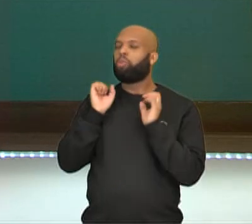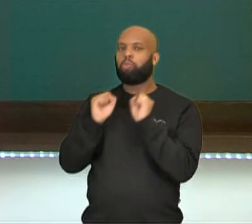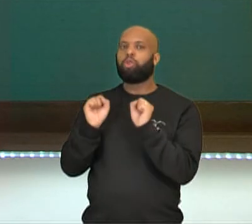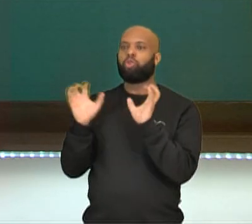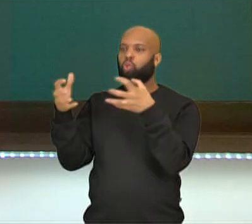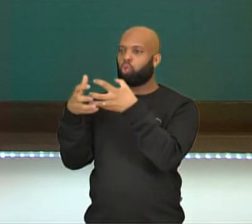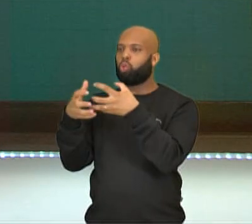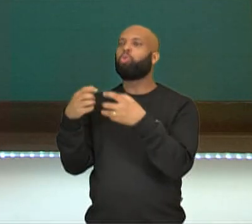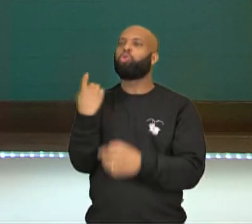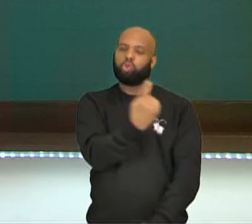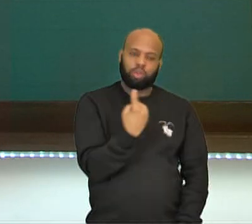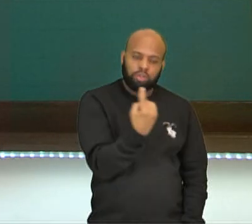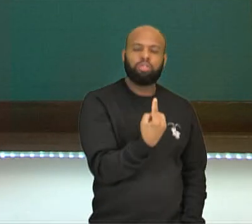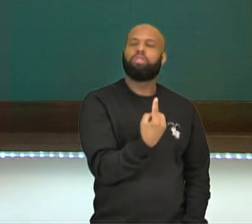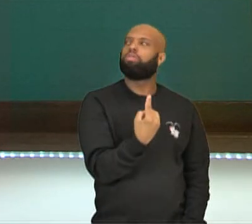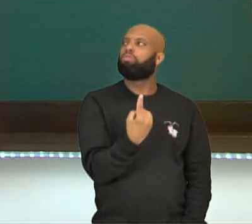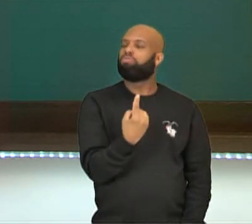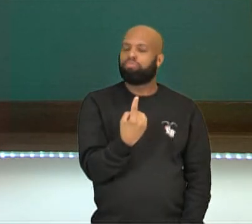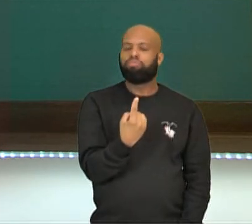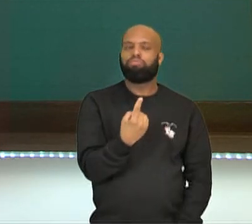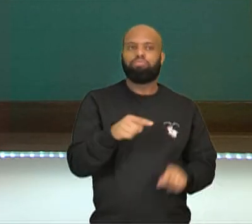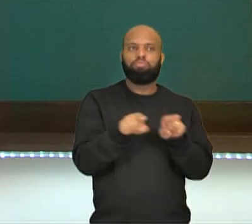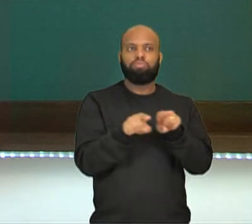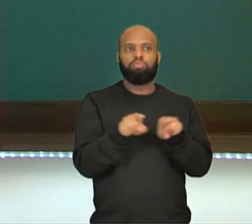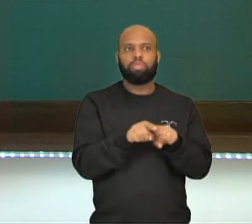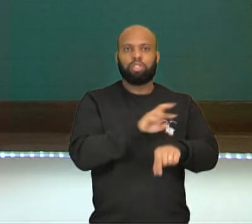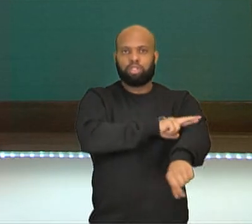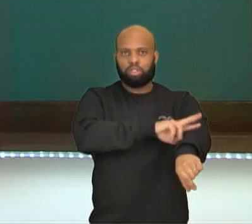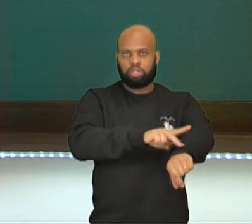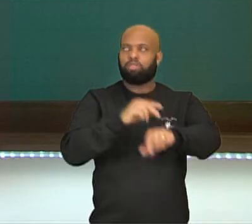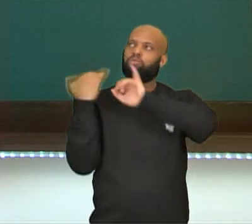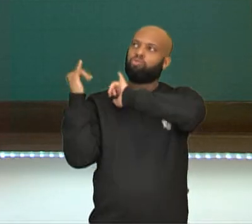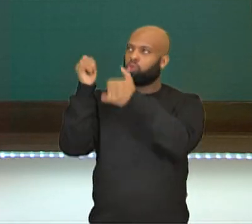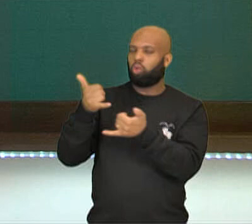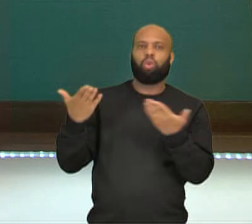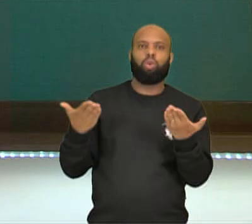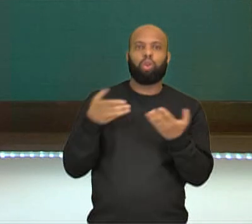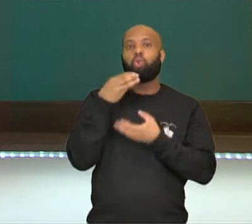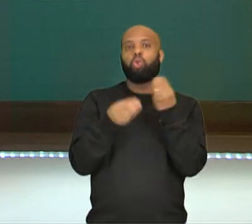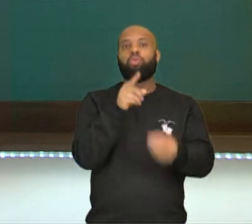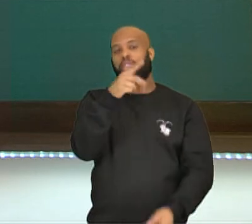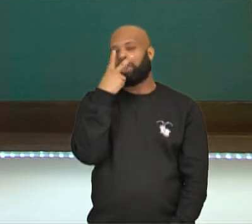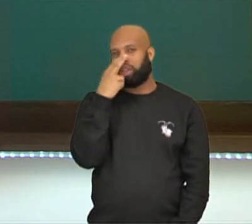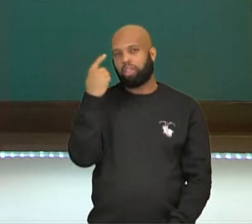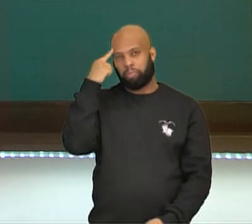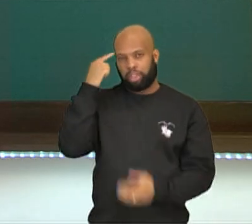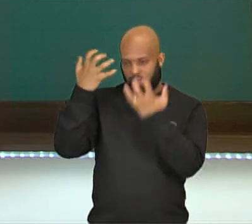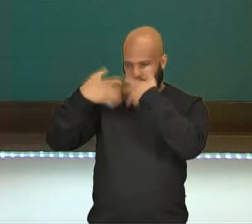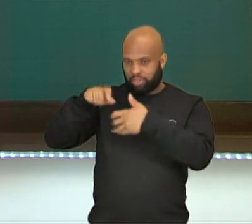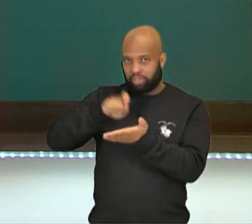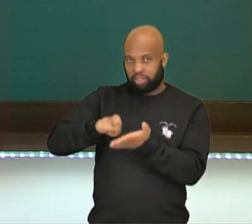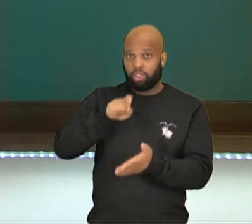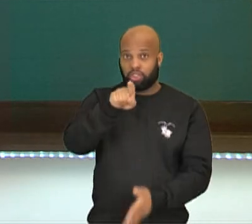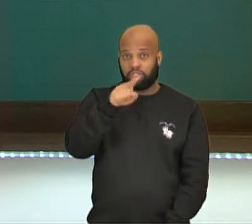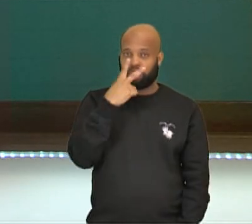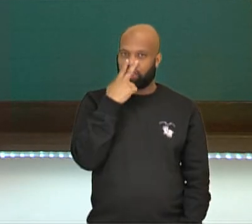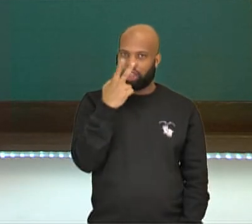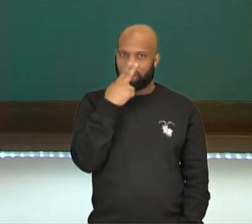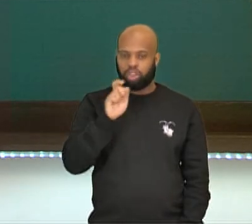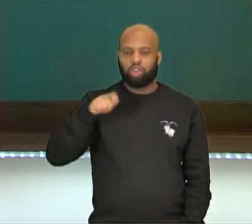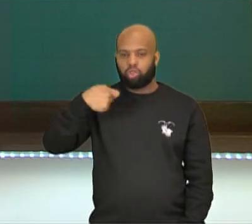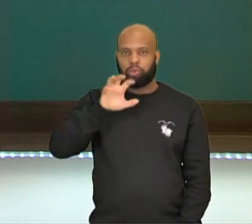coletiva, individual e étnica, folclórica. Então, pense um pouquinho e coloque o que você acha com